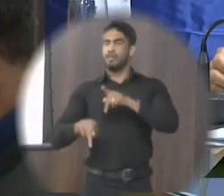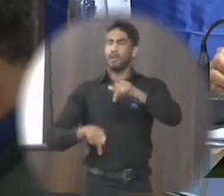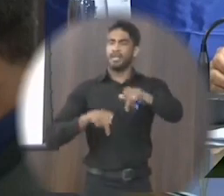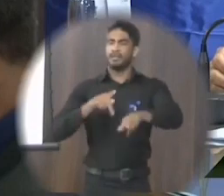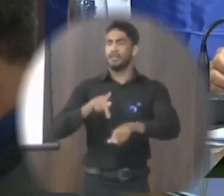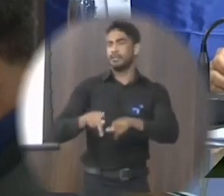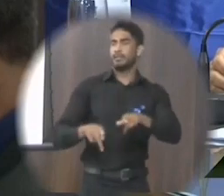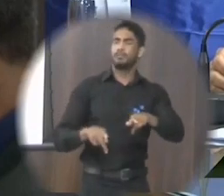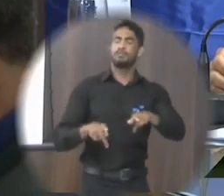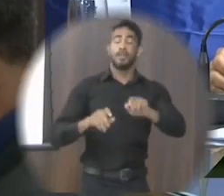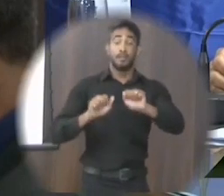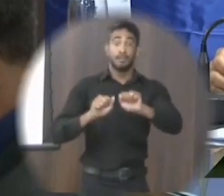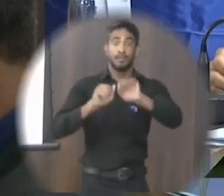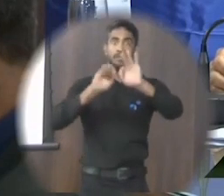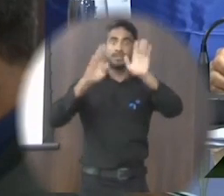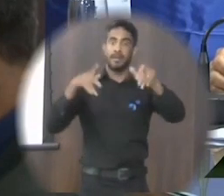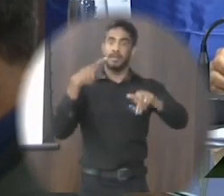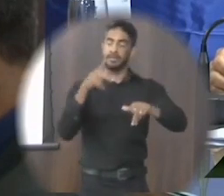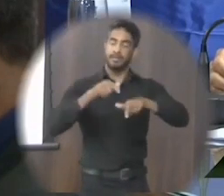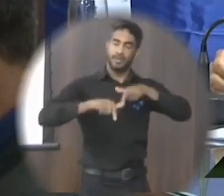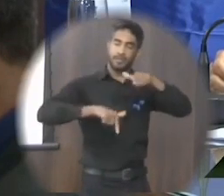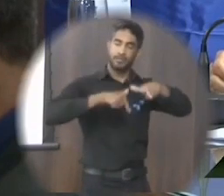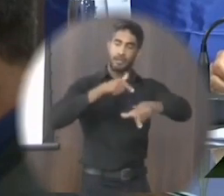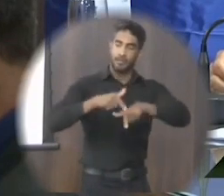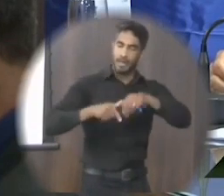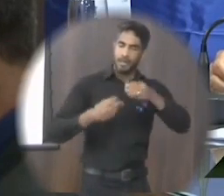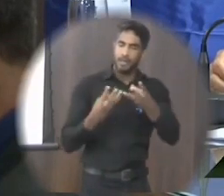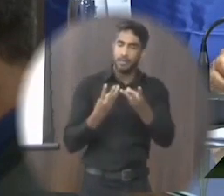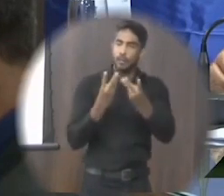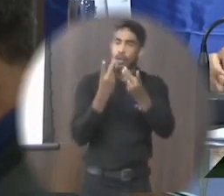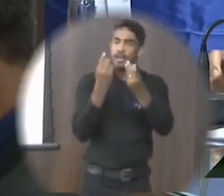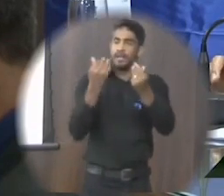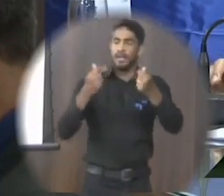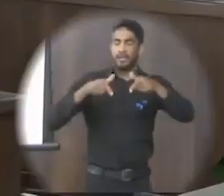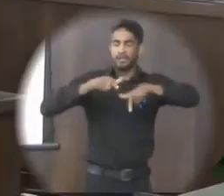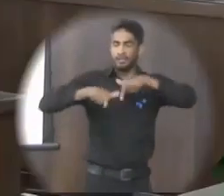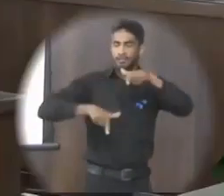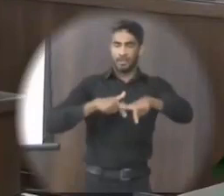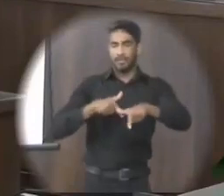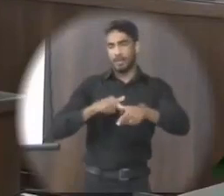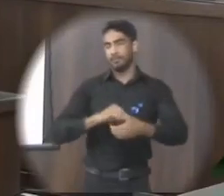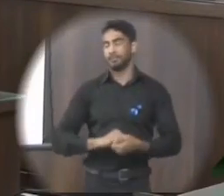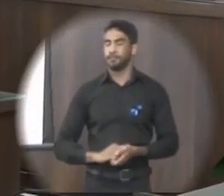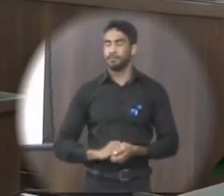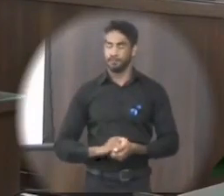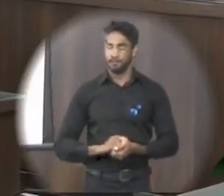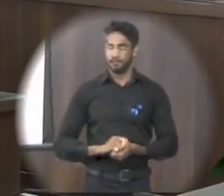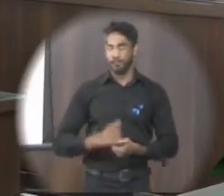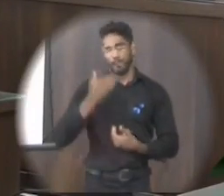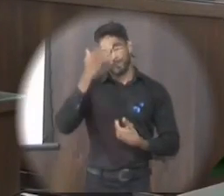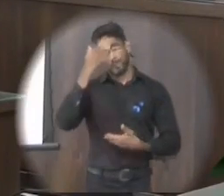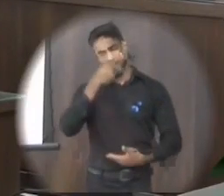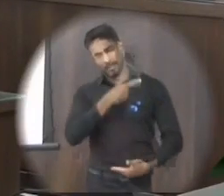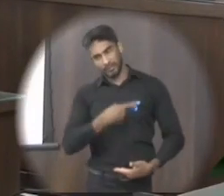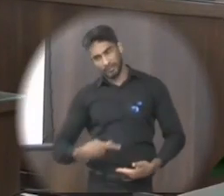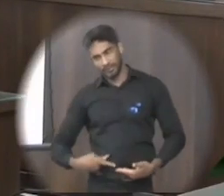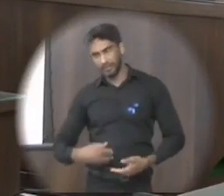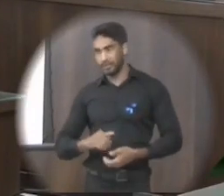mais transparência no seu trabalho e eficiência no que faz. Obrigado, senhor presidente. Muito bem. Mais